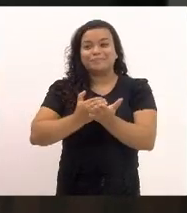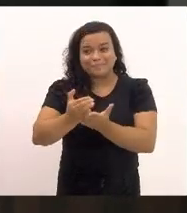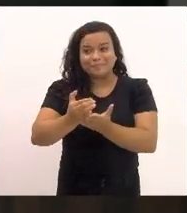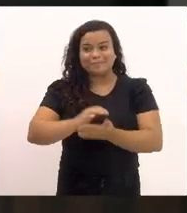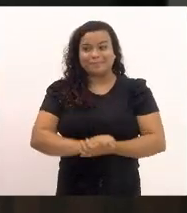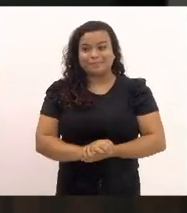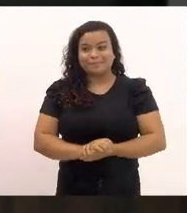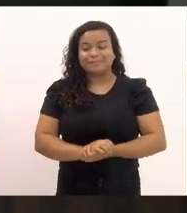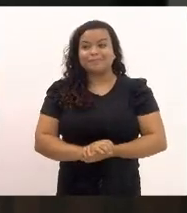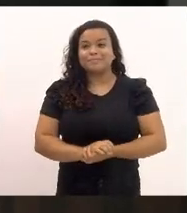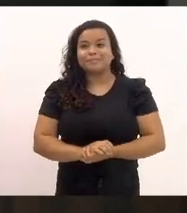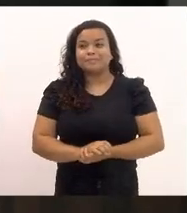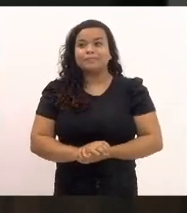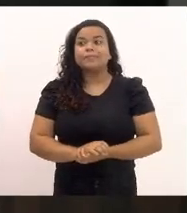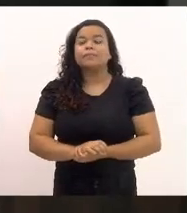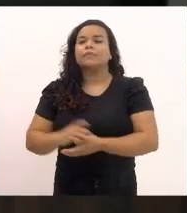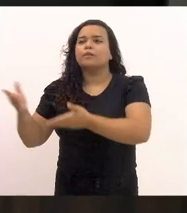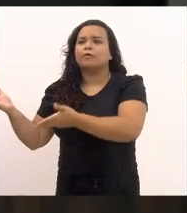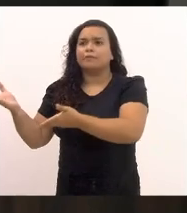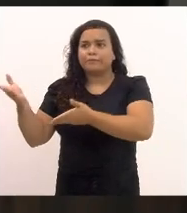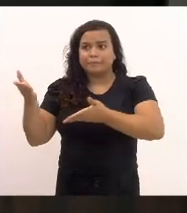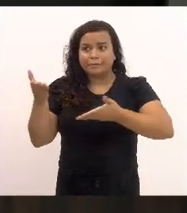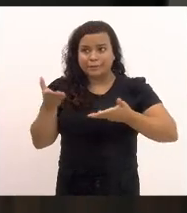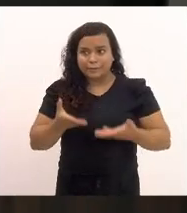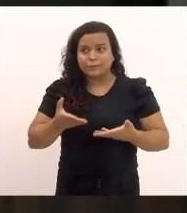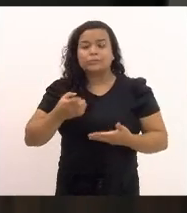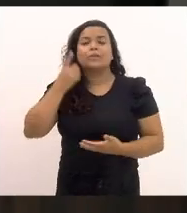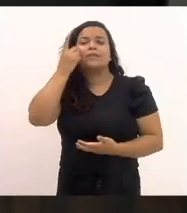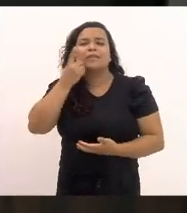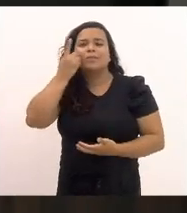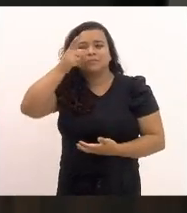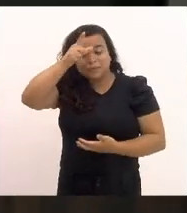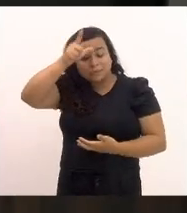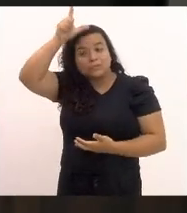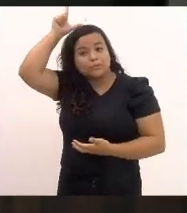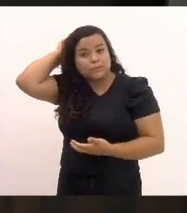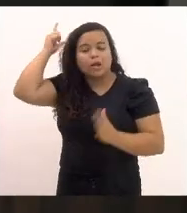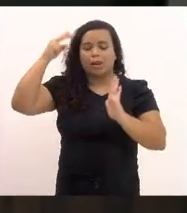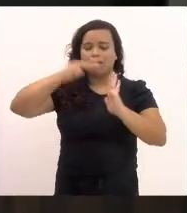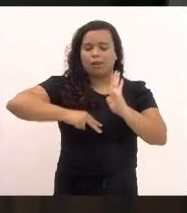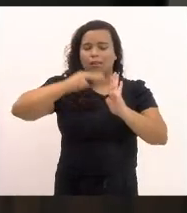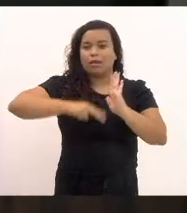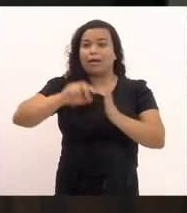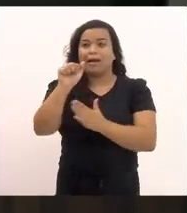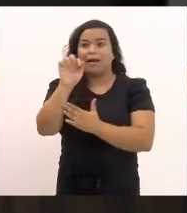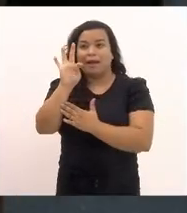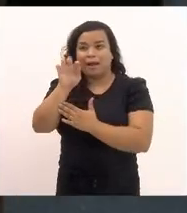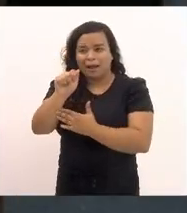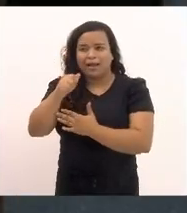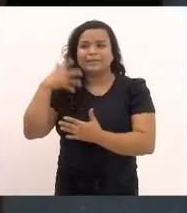A presença convida o nobre deputado Luiz Paulo para fazer a leitura da ata da sessão anterior.